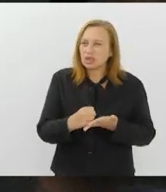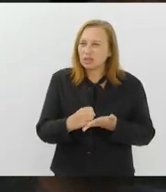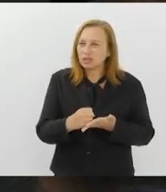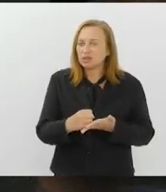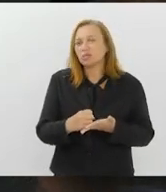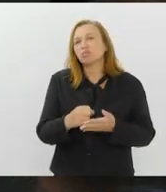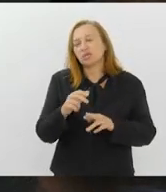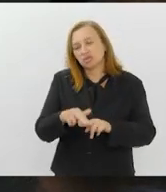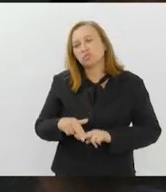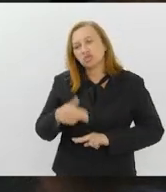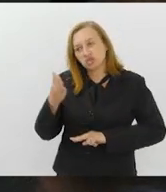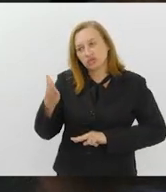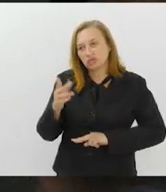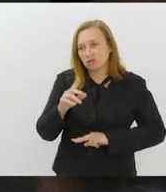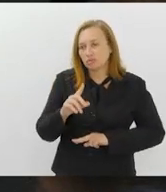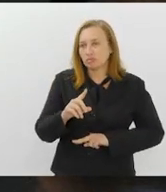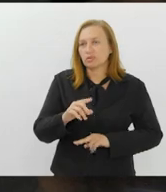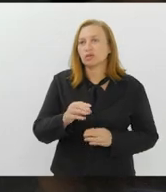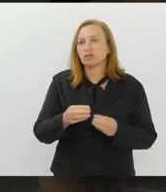esse motivo.